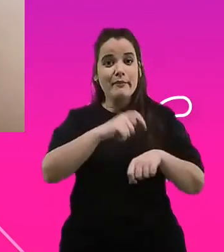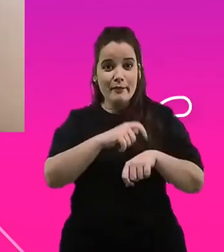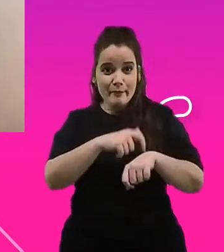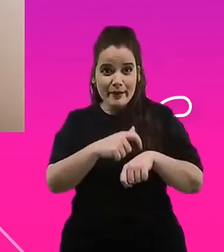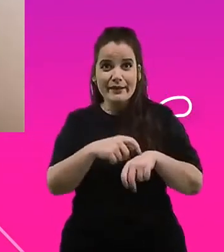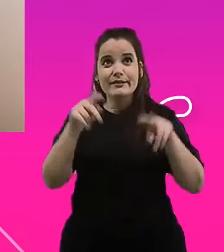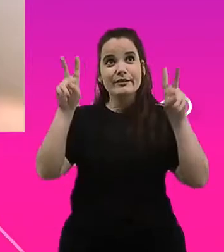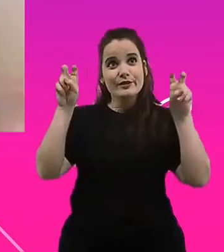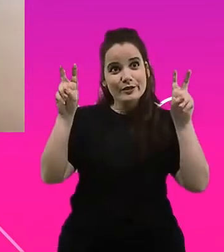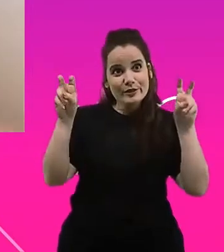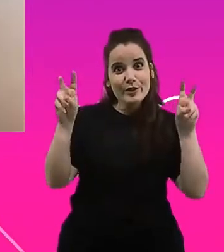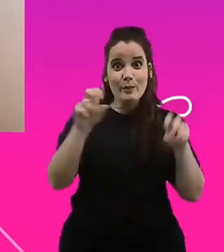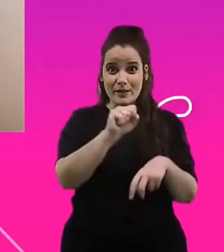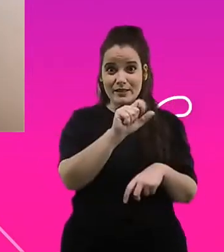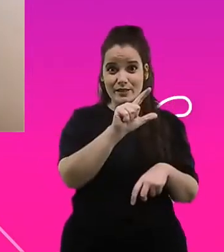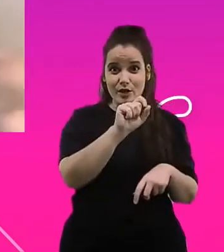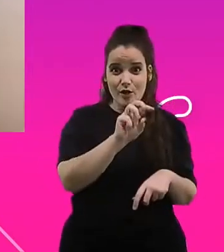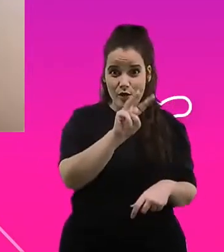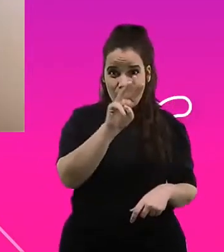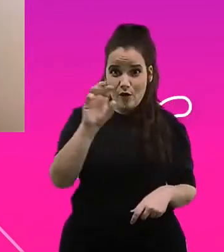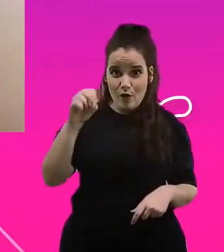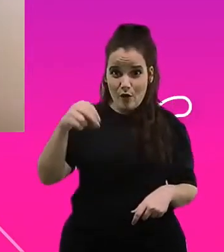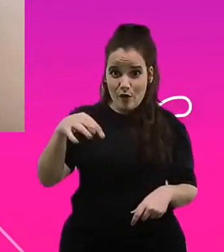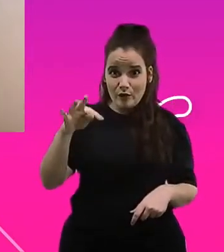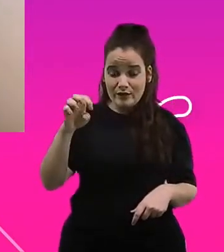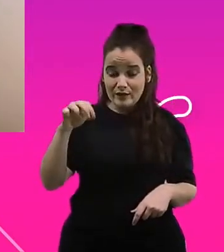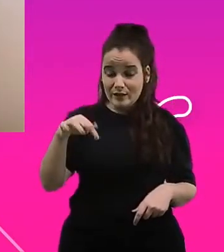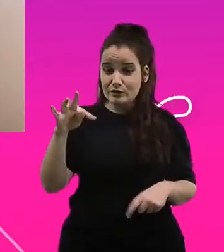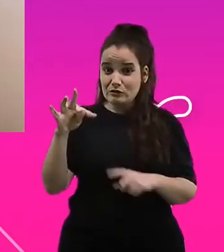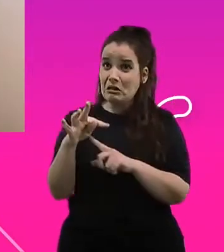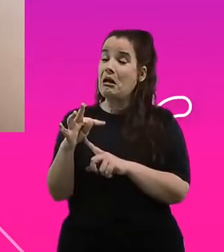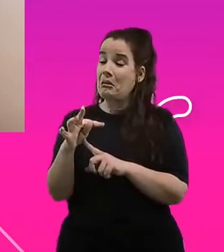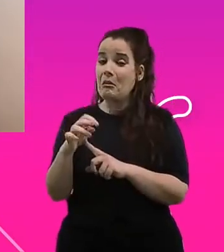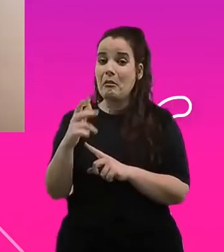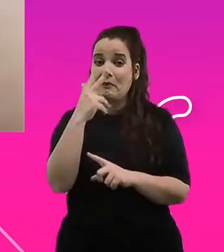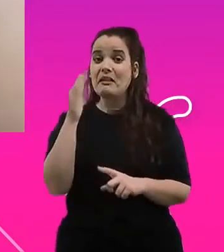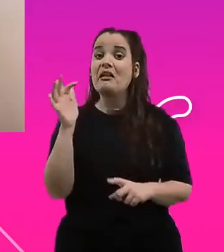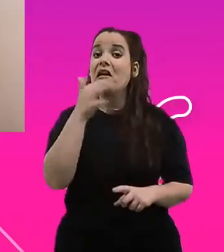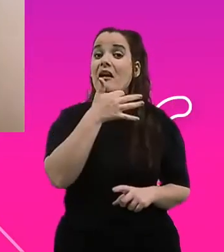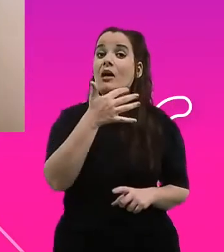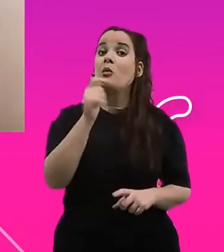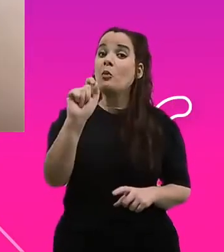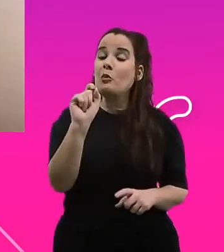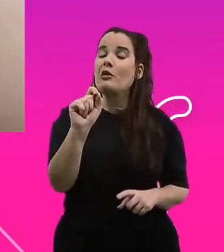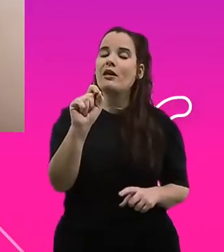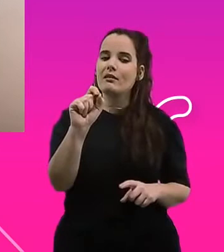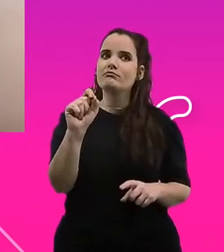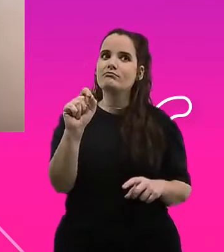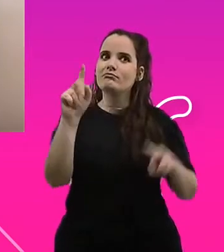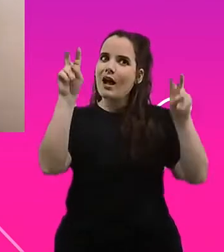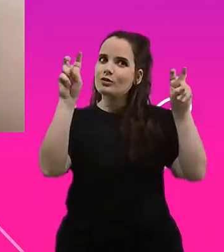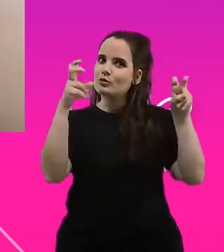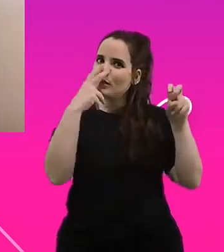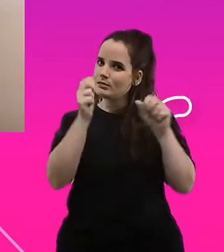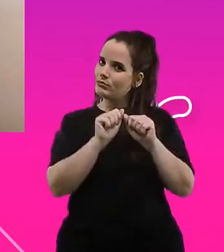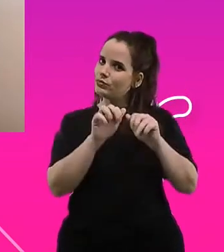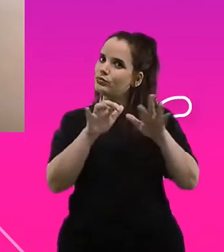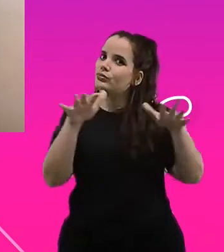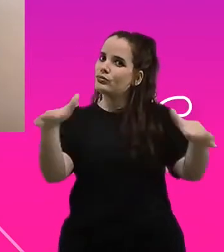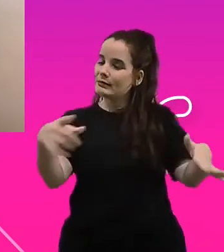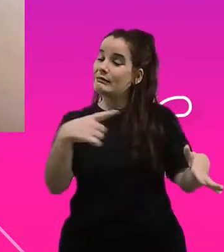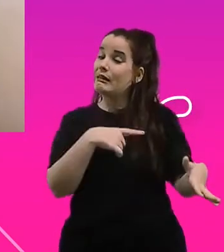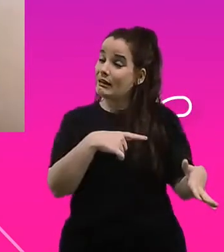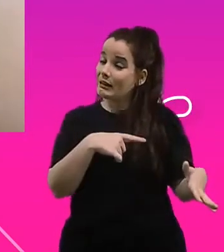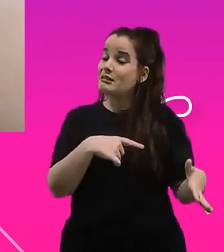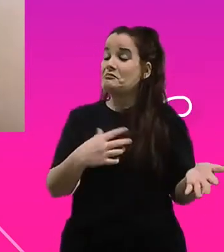significa que esse assunto ele está crescendo, que as pessoas estão percebendo, estão reparando. Então, nesse sentido, a gente pode observar como sendo uma